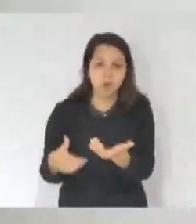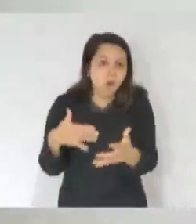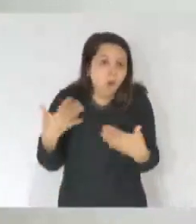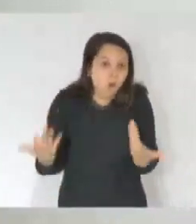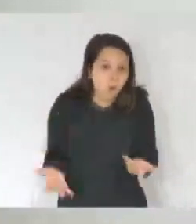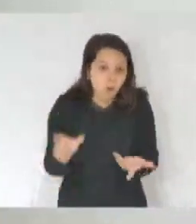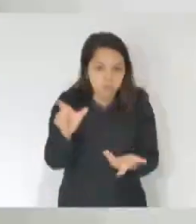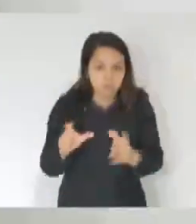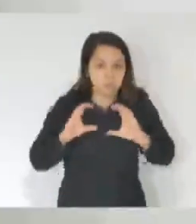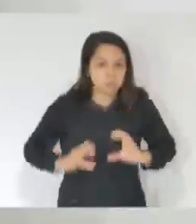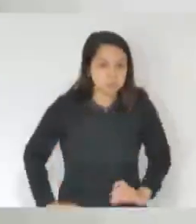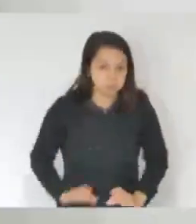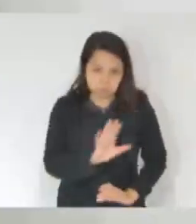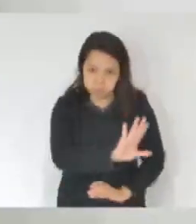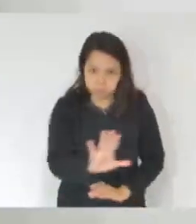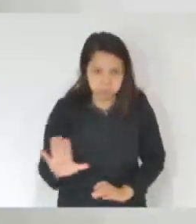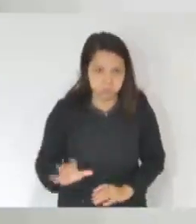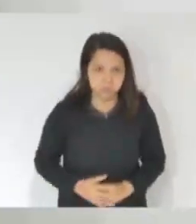condição.